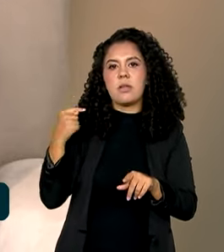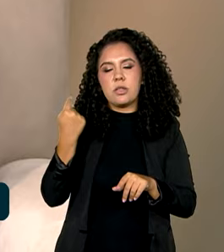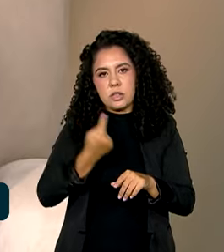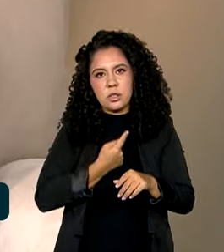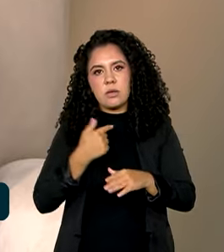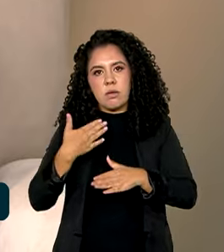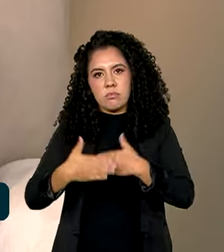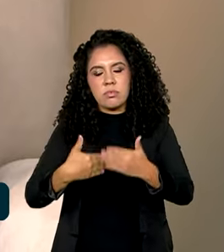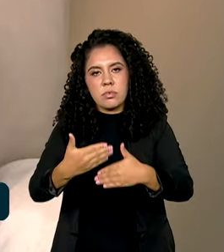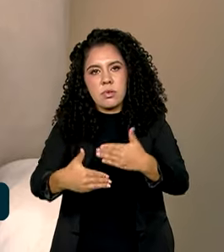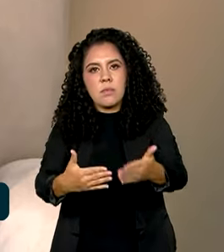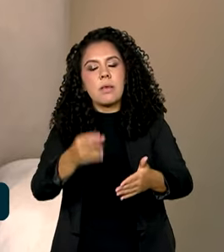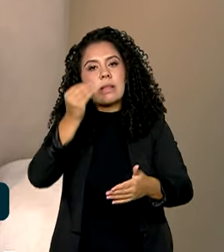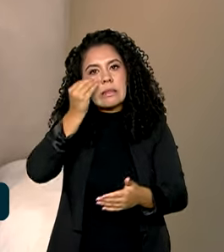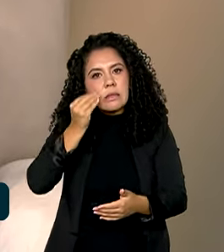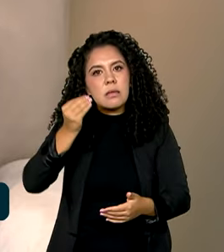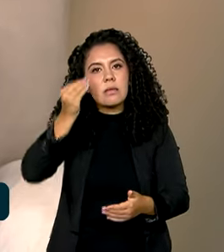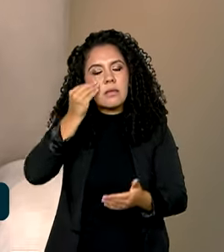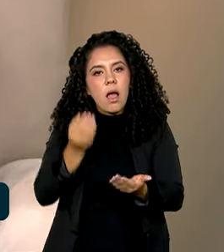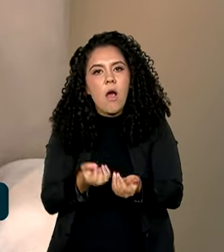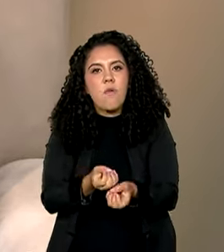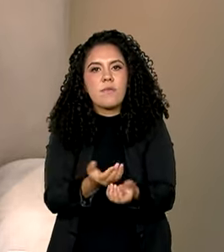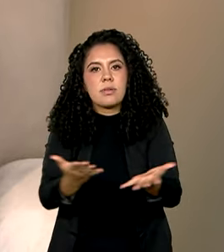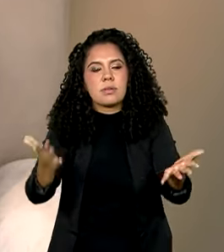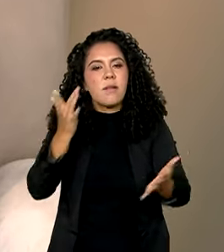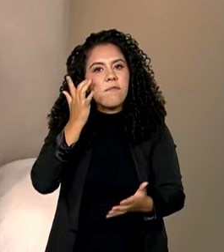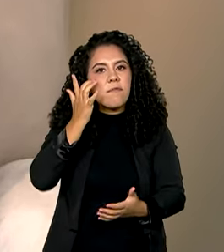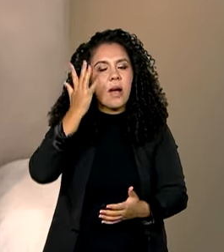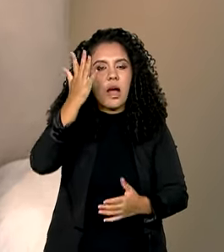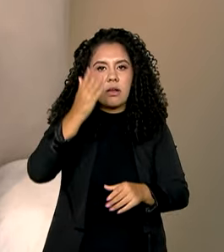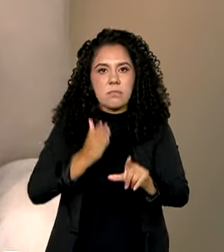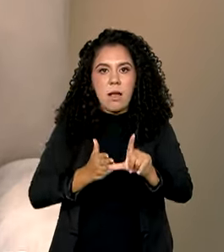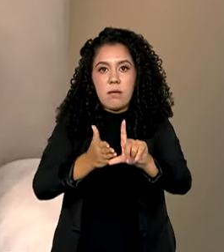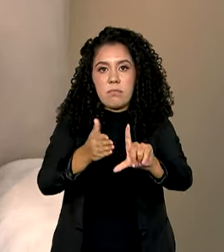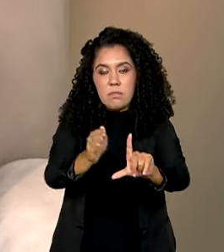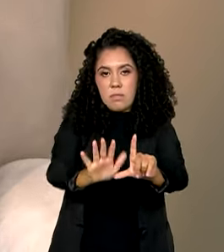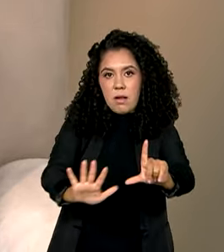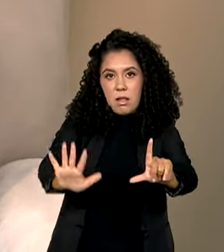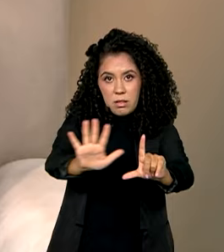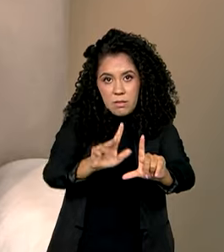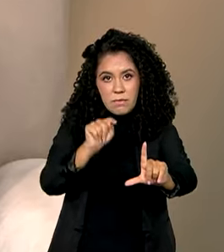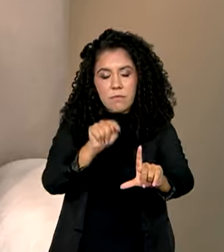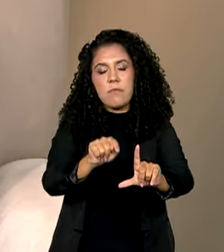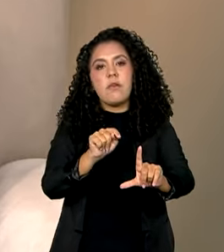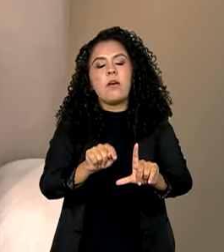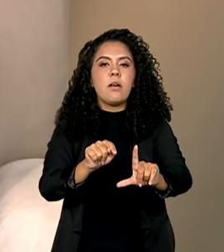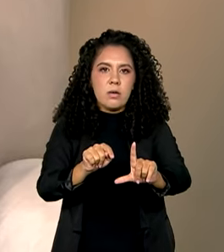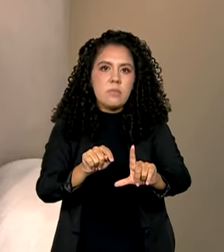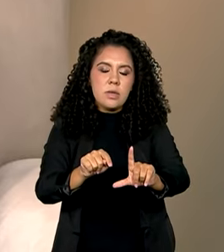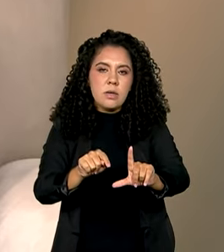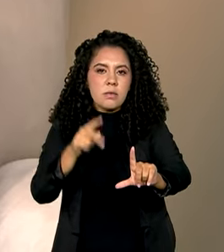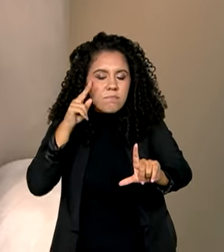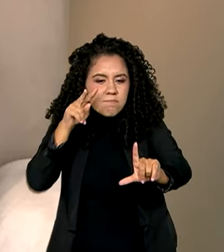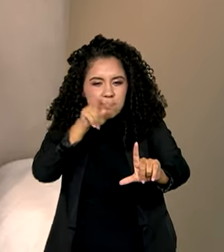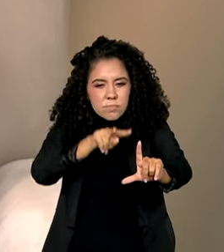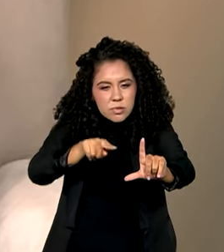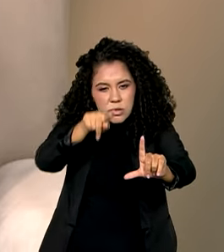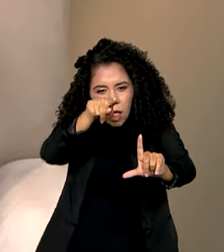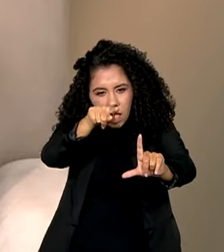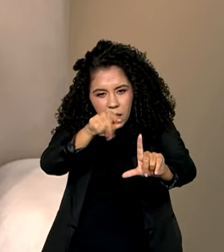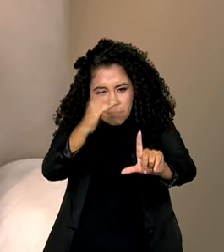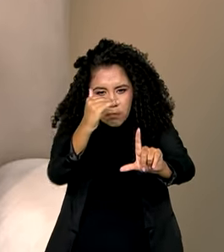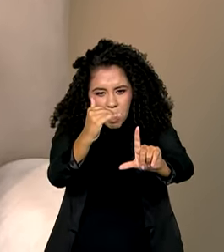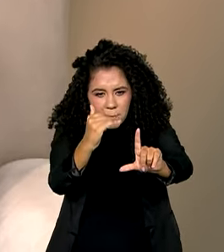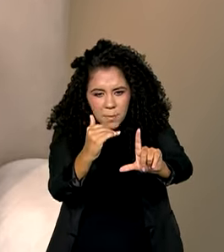vão surgir agora no início do ano para a gente conseguir facilitar esse ingresso na plataforma, na área em que são visualizadas as dívidas e